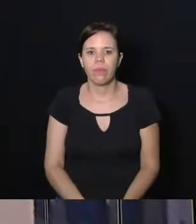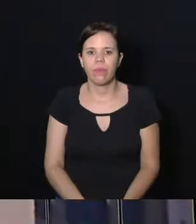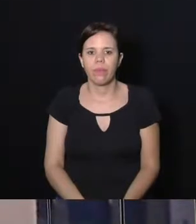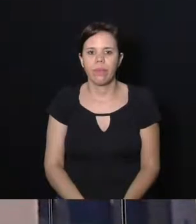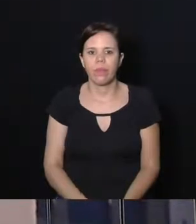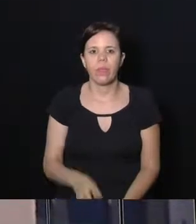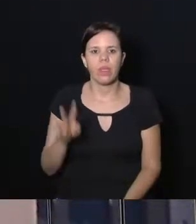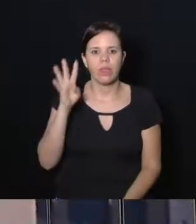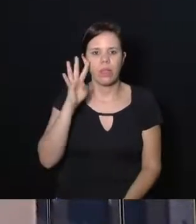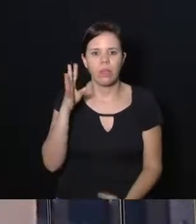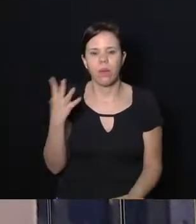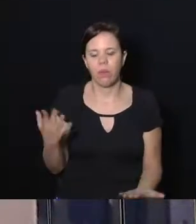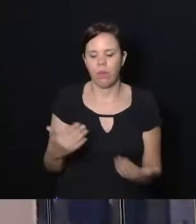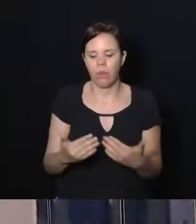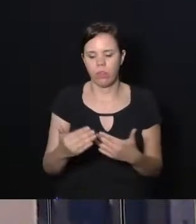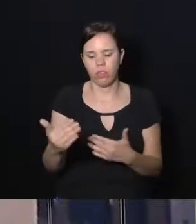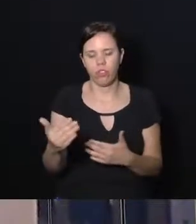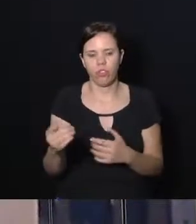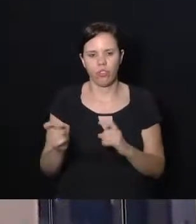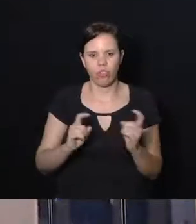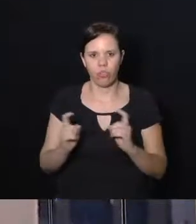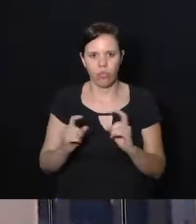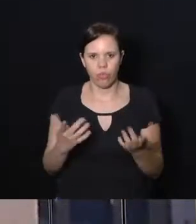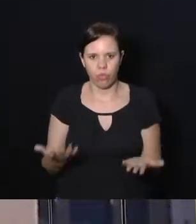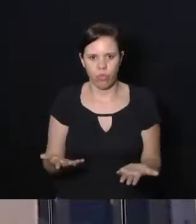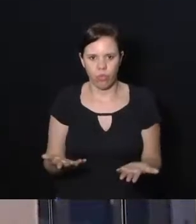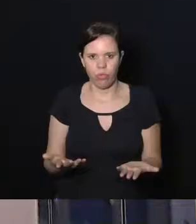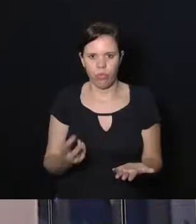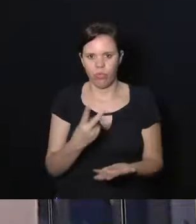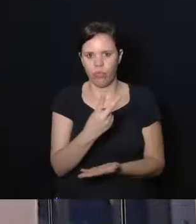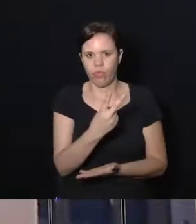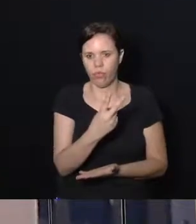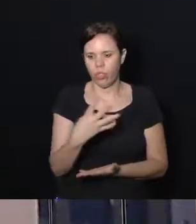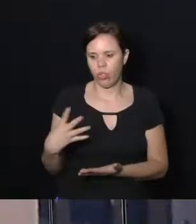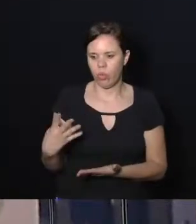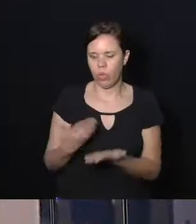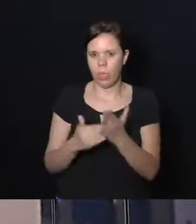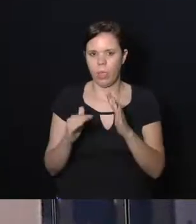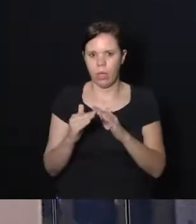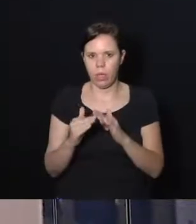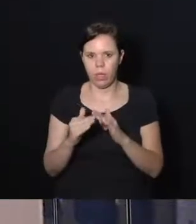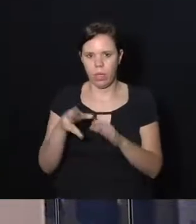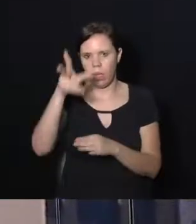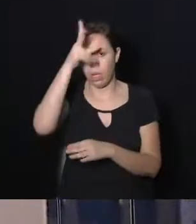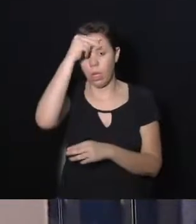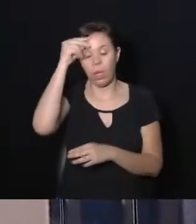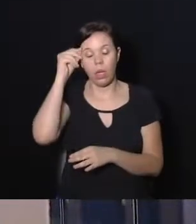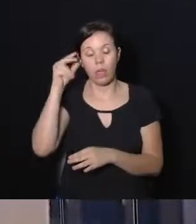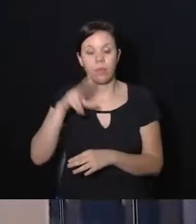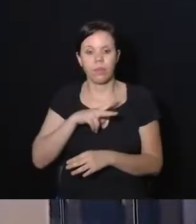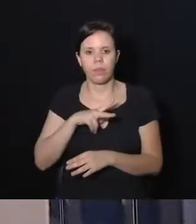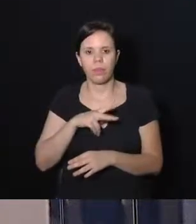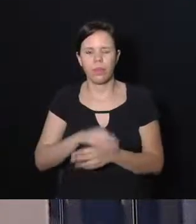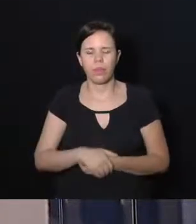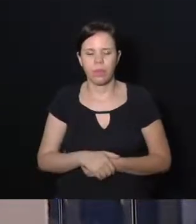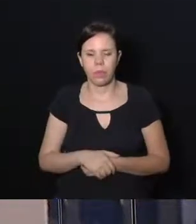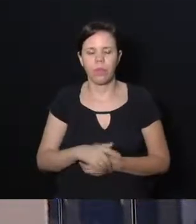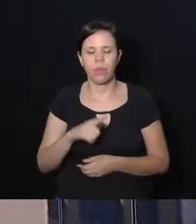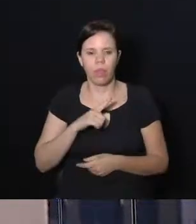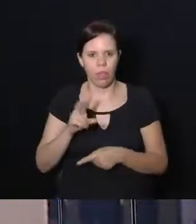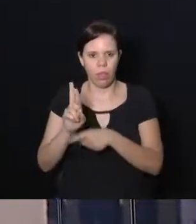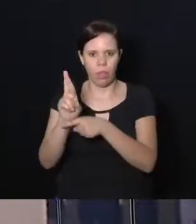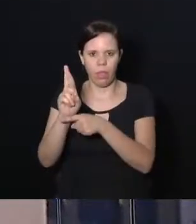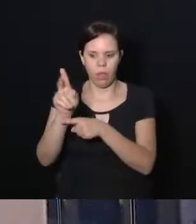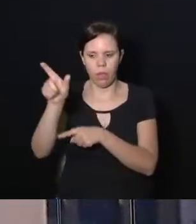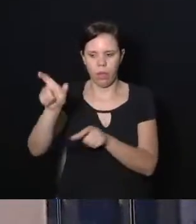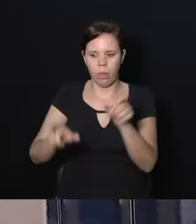Na quarta edição do Parlamento Jovem, 24 escolas públicas e particulares terão representantes